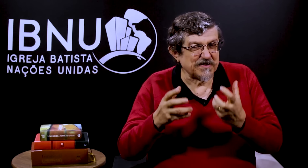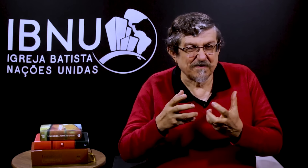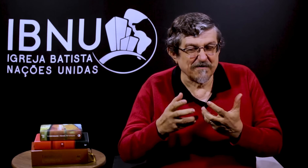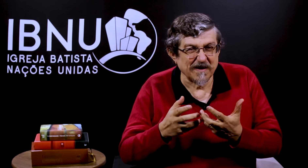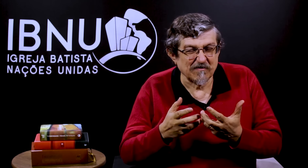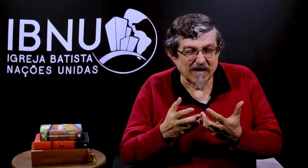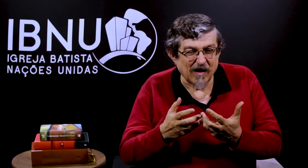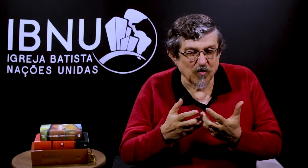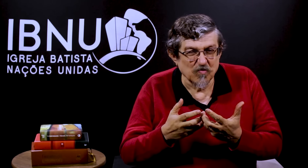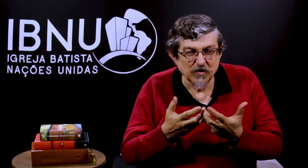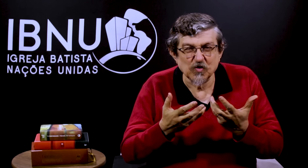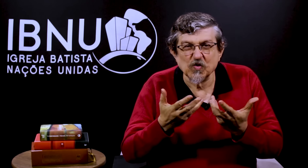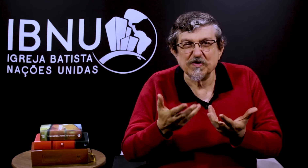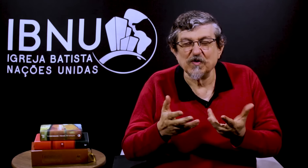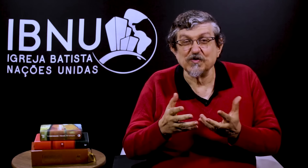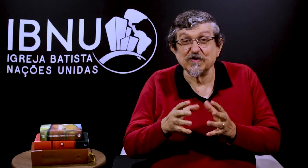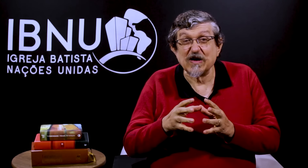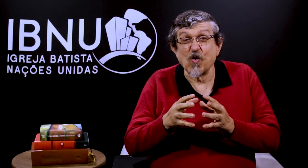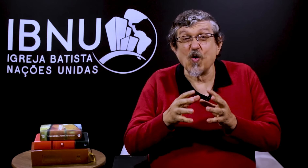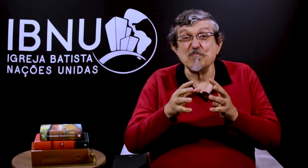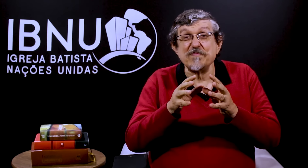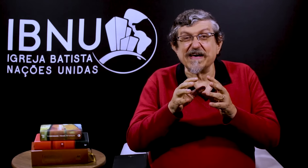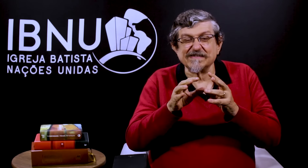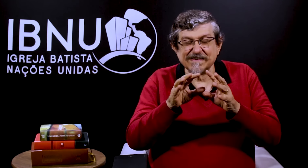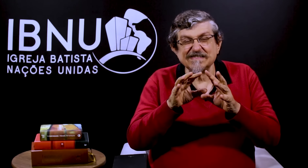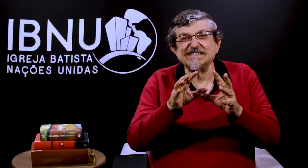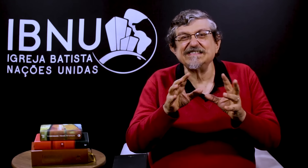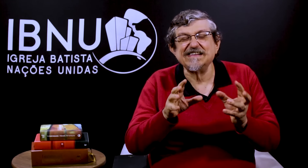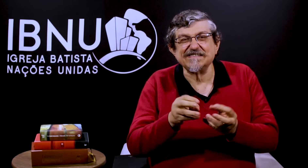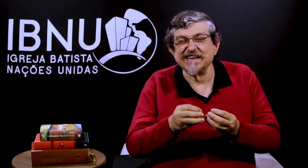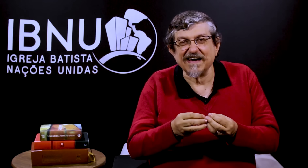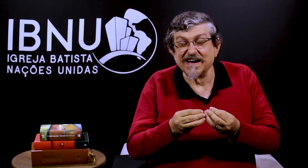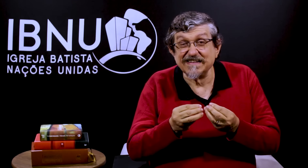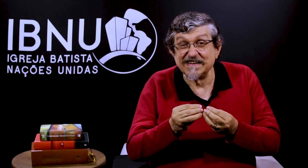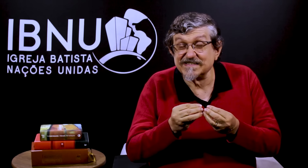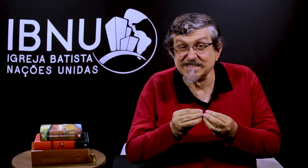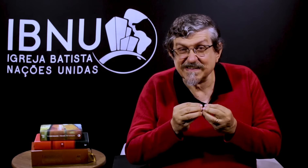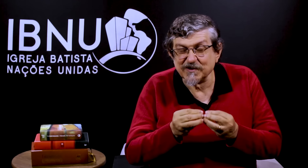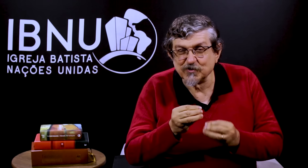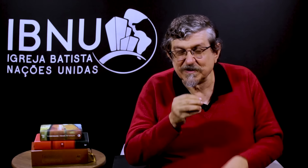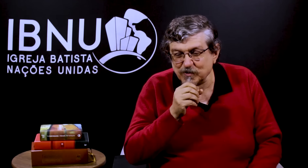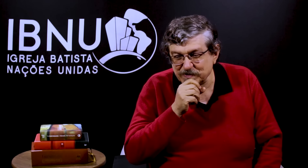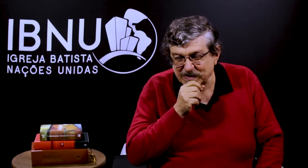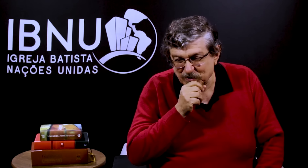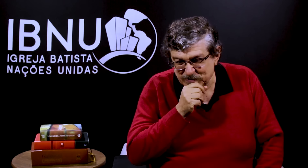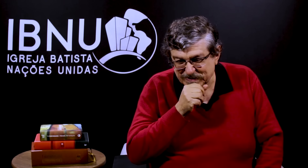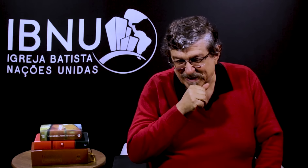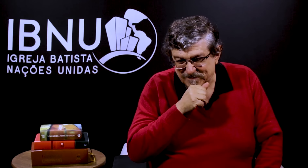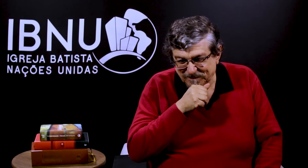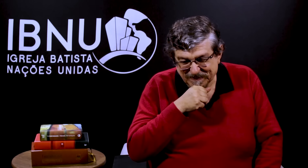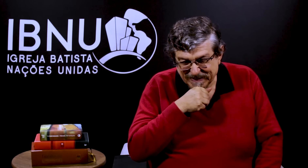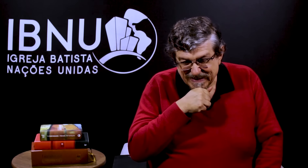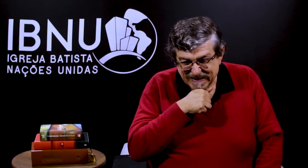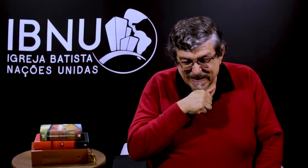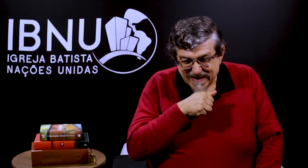aí a gente vai ver algo muito curioso que começa a se desenhar nesse texto tão